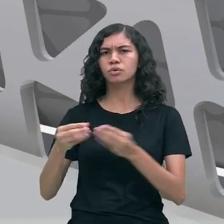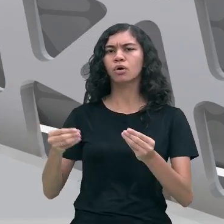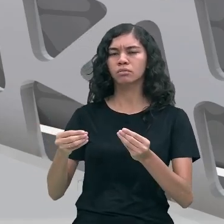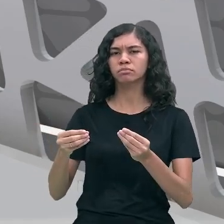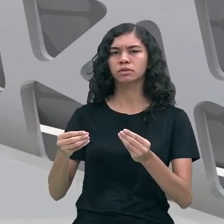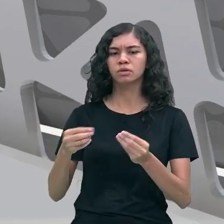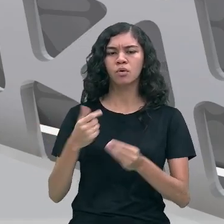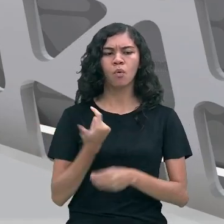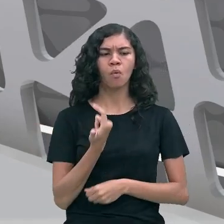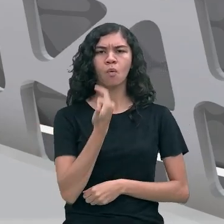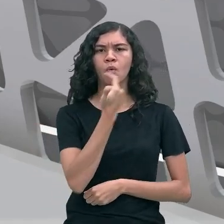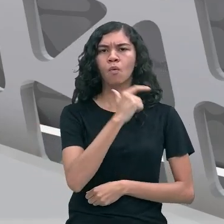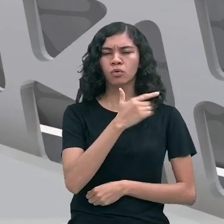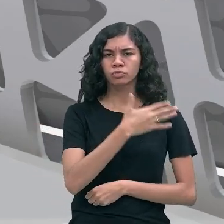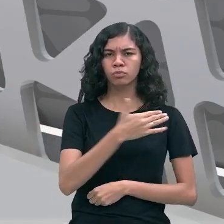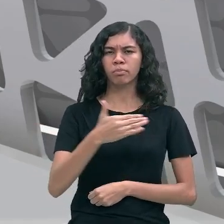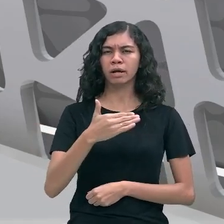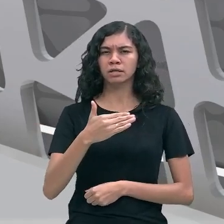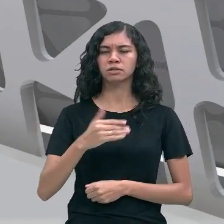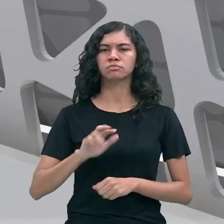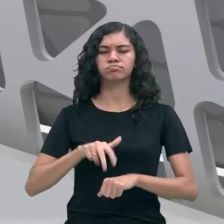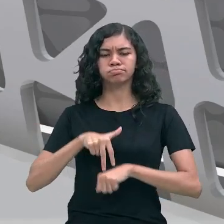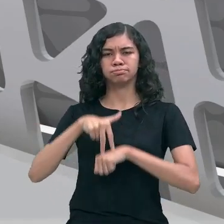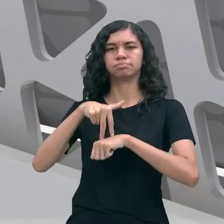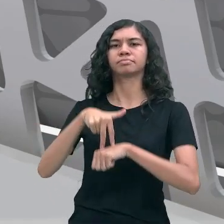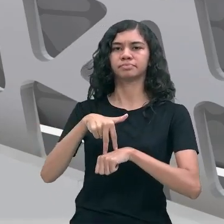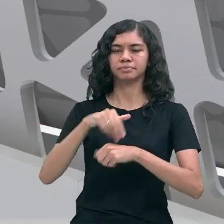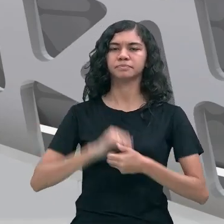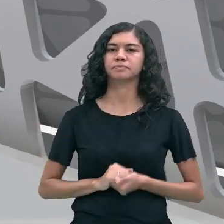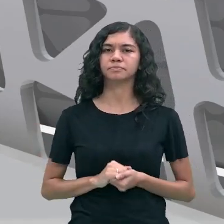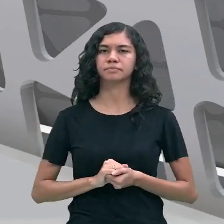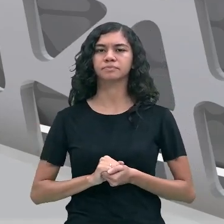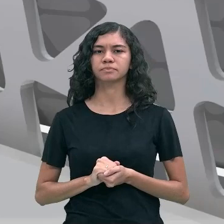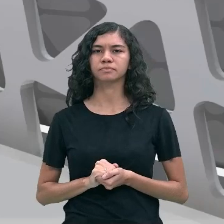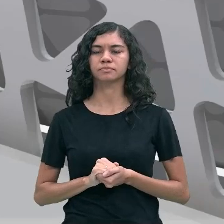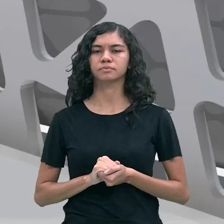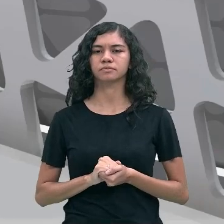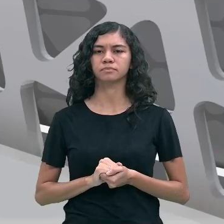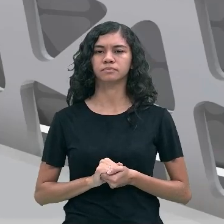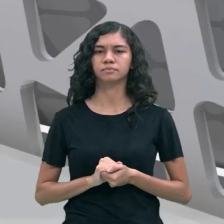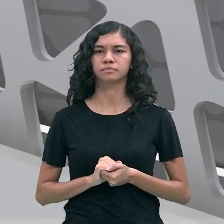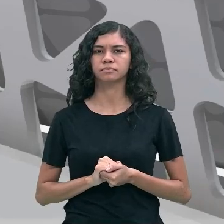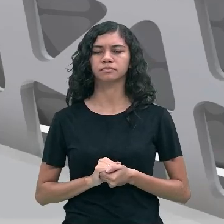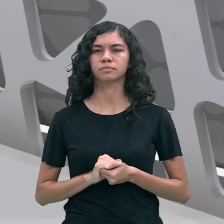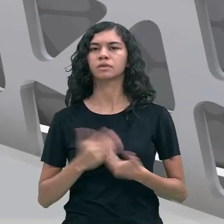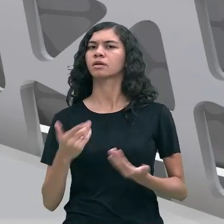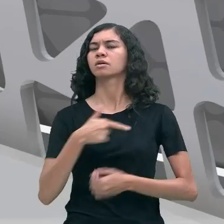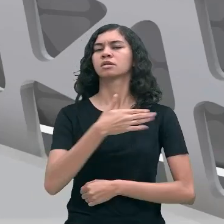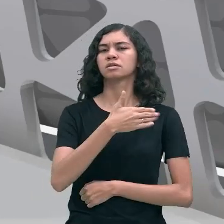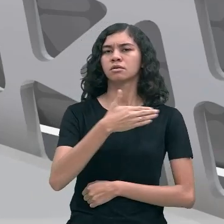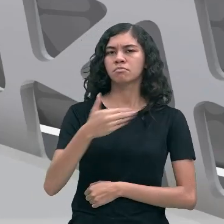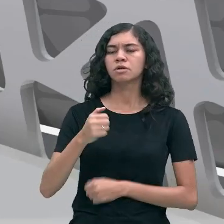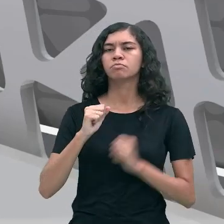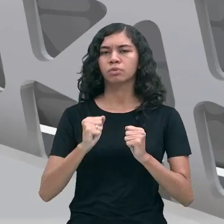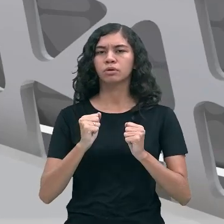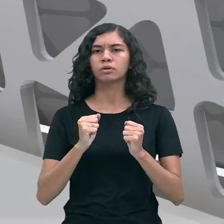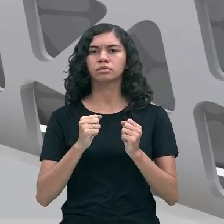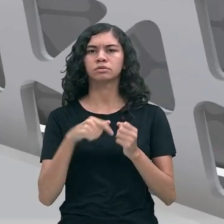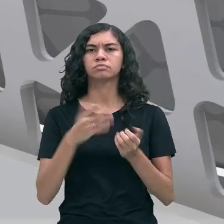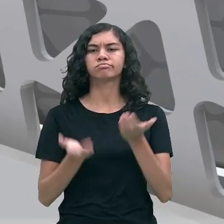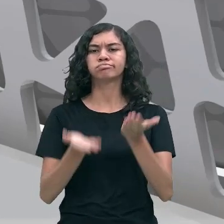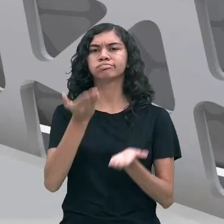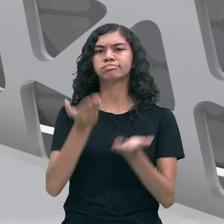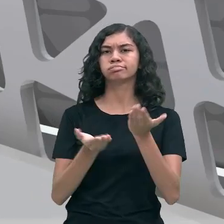acaba crescendo muito mais. Então, aquele peixe em demasia naquele meio ambiente pode causar desequilíbrio ao